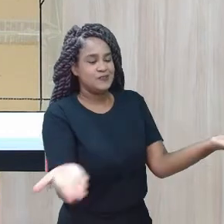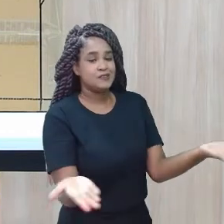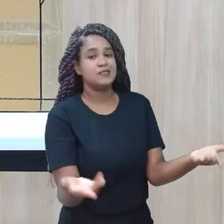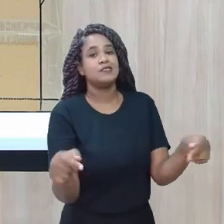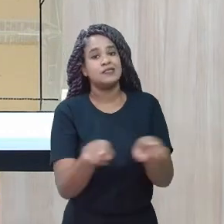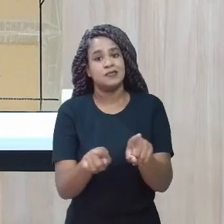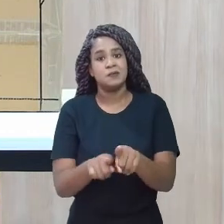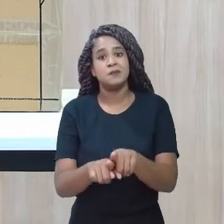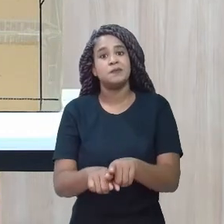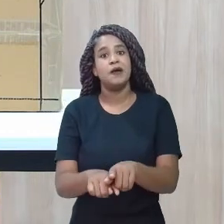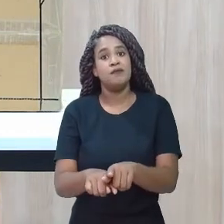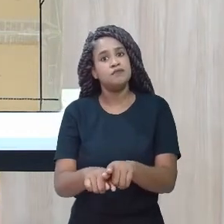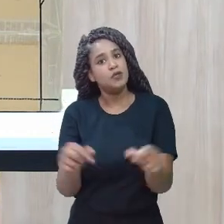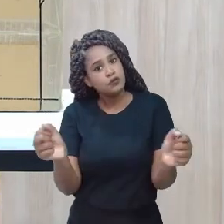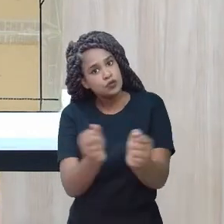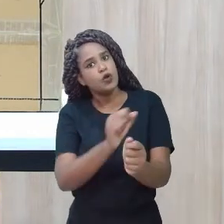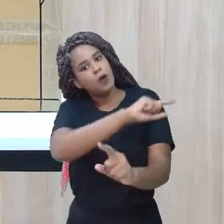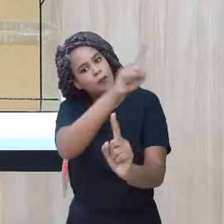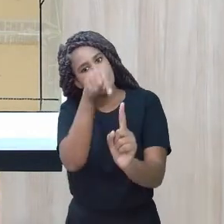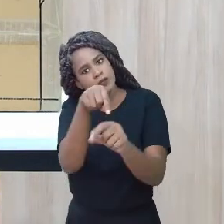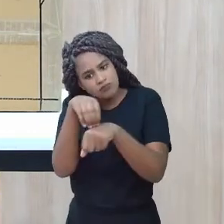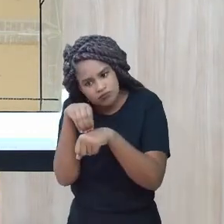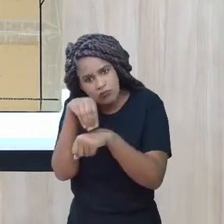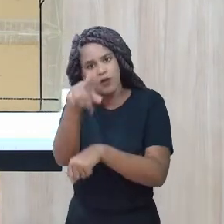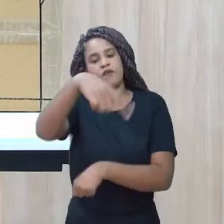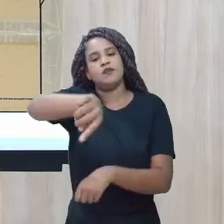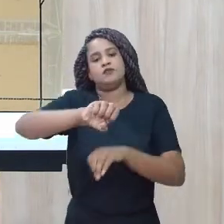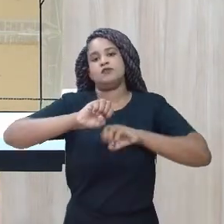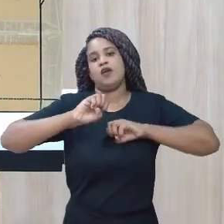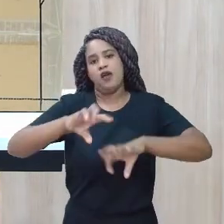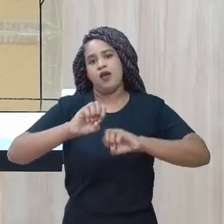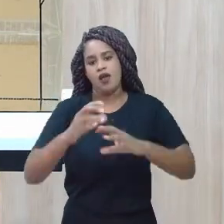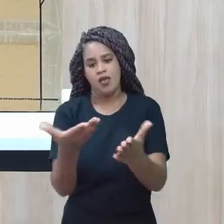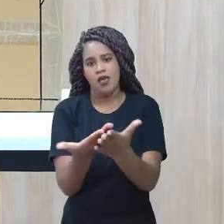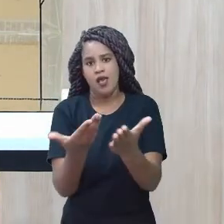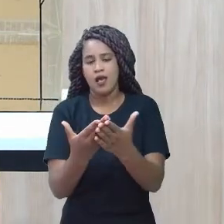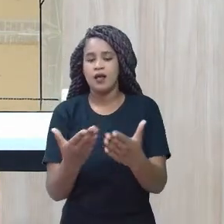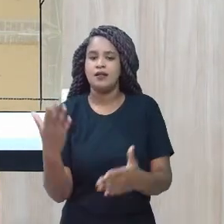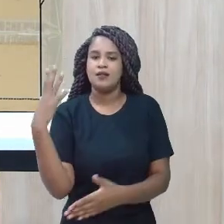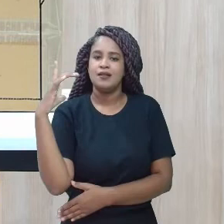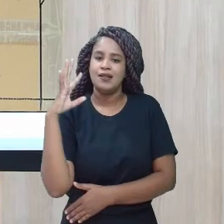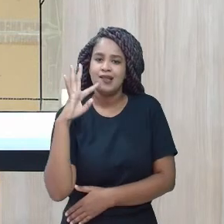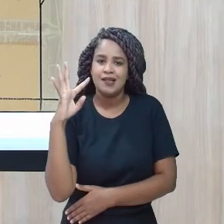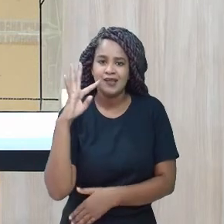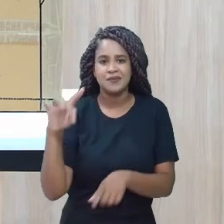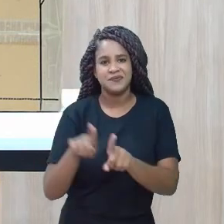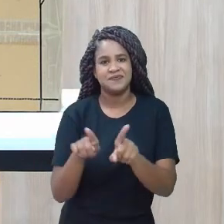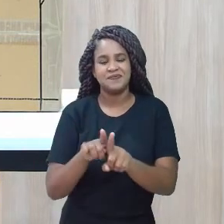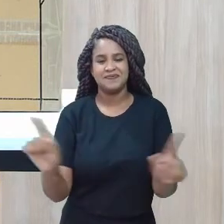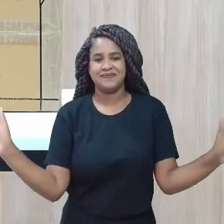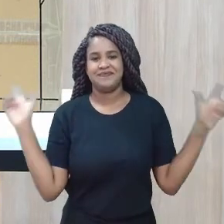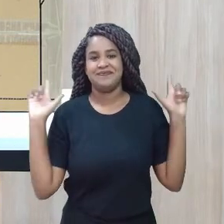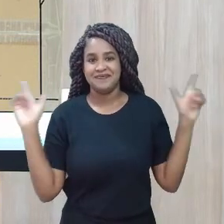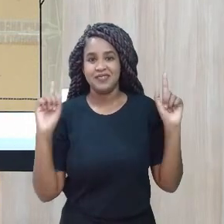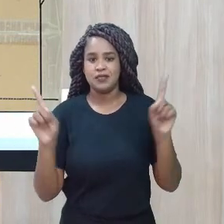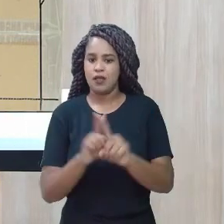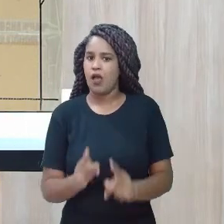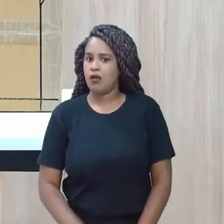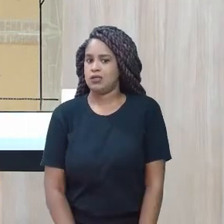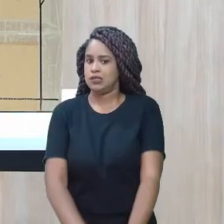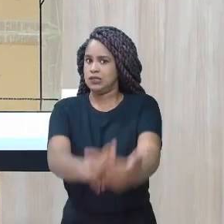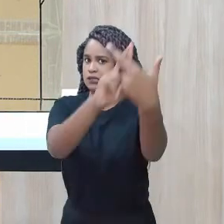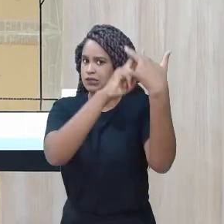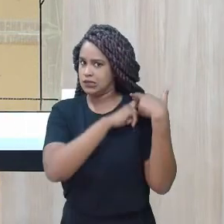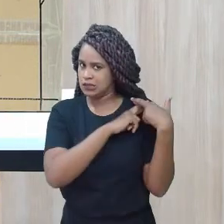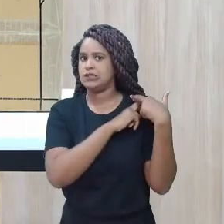juntas para oferecer a vocês sempre uma aula bem legal, bem divertida, não é? Claro que com muita responsabilidade,